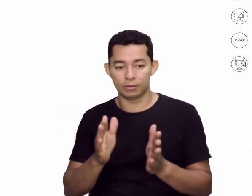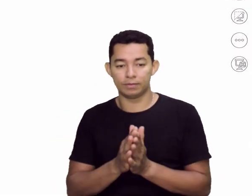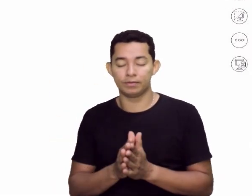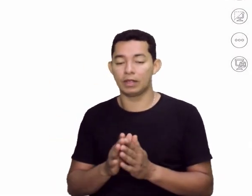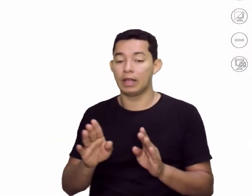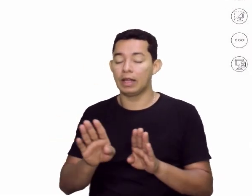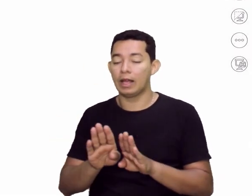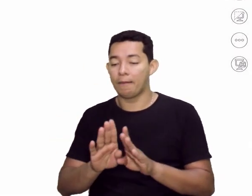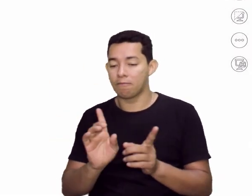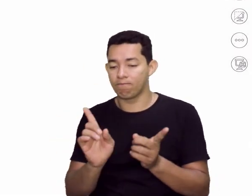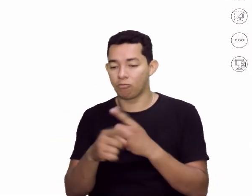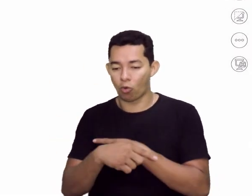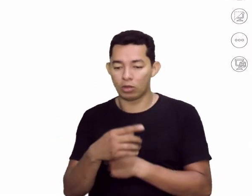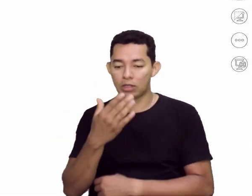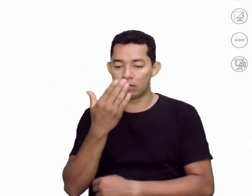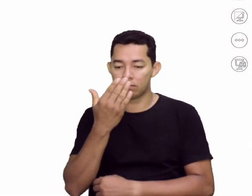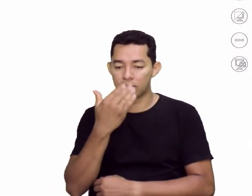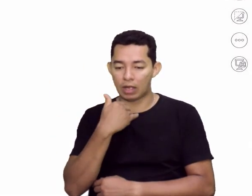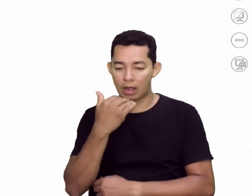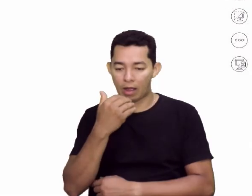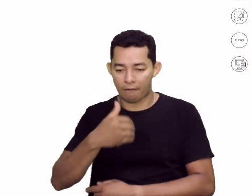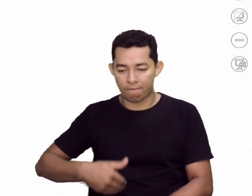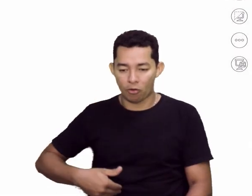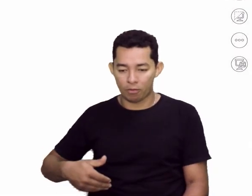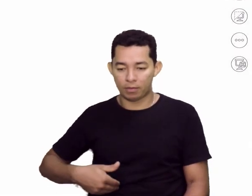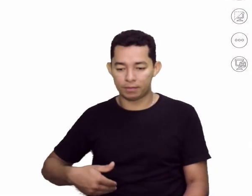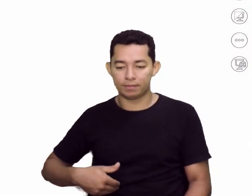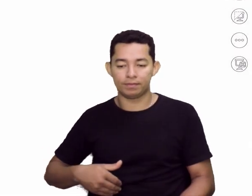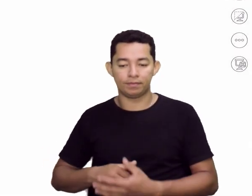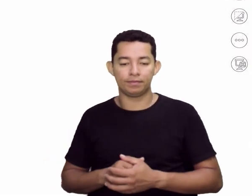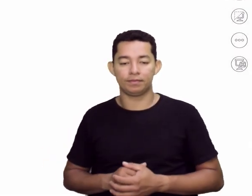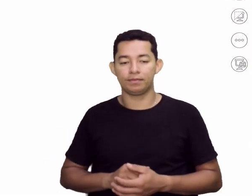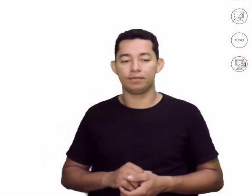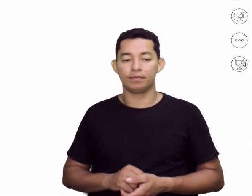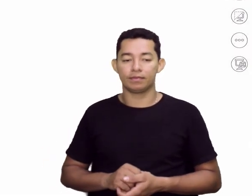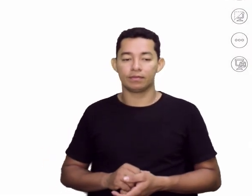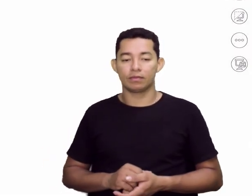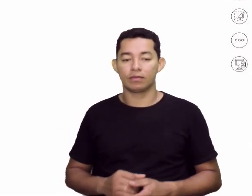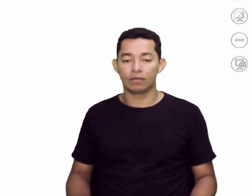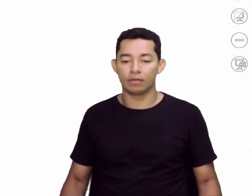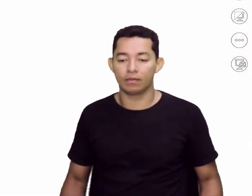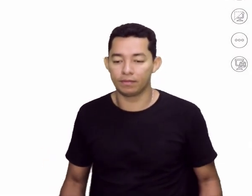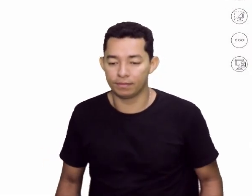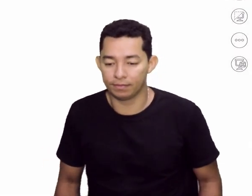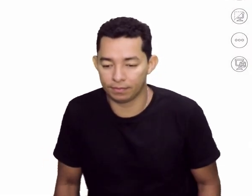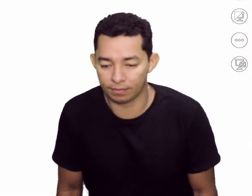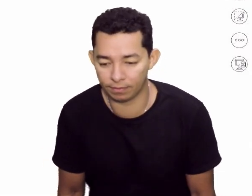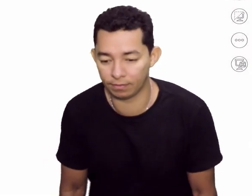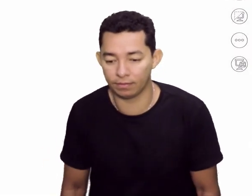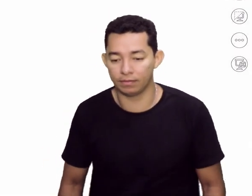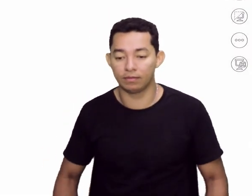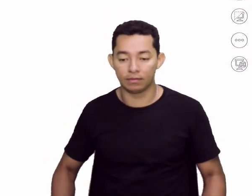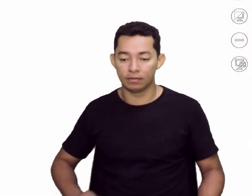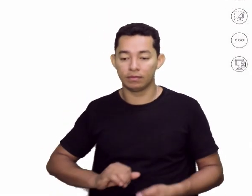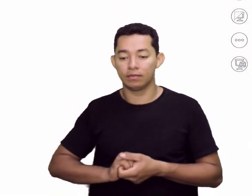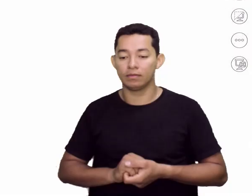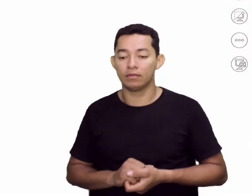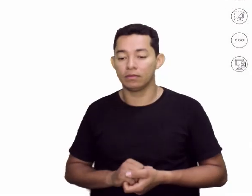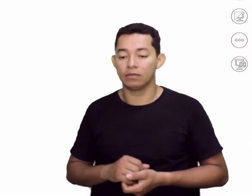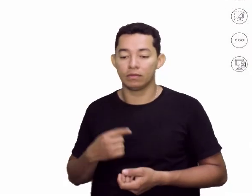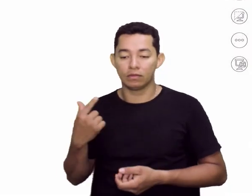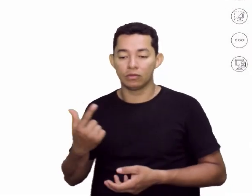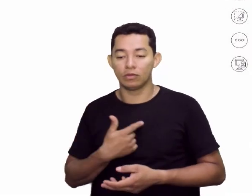novamente o mundo está com um acontecimento de guerra e novamente